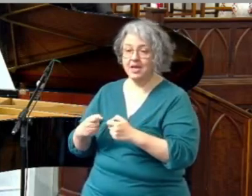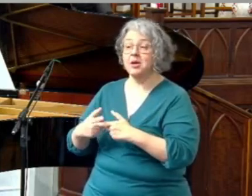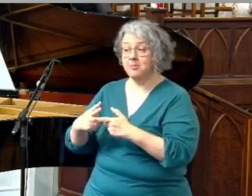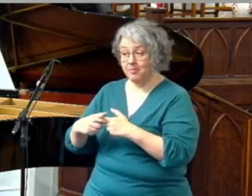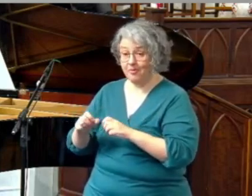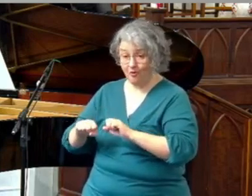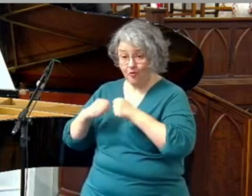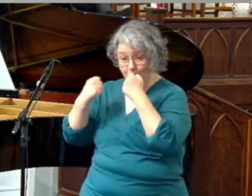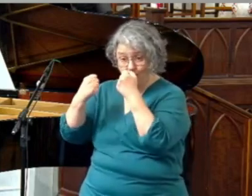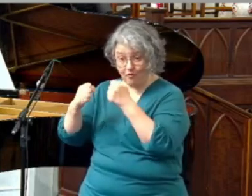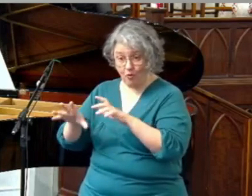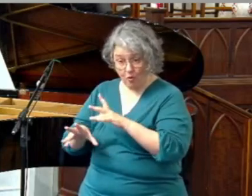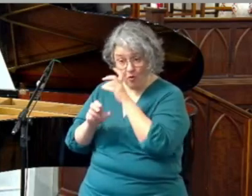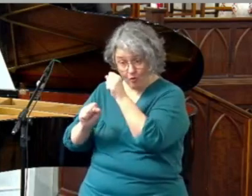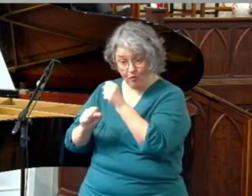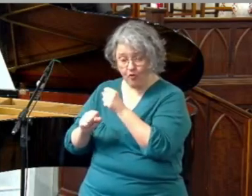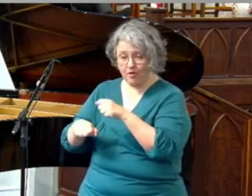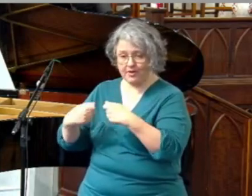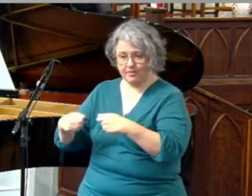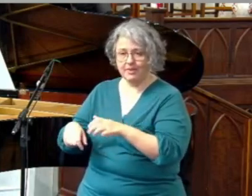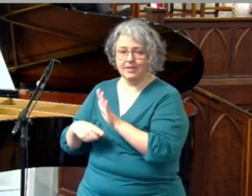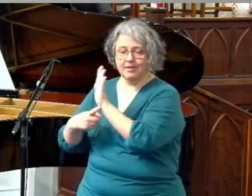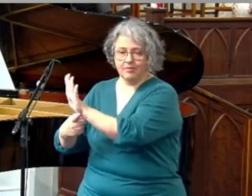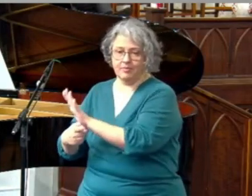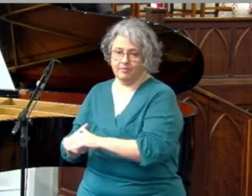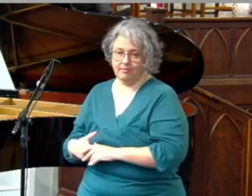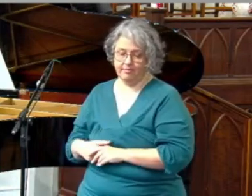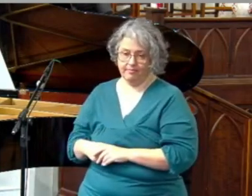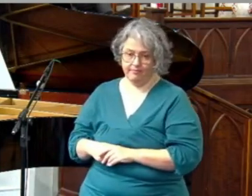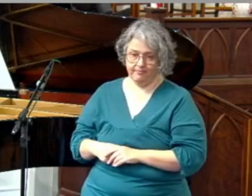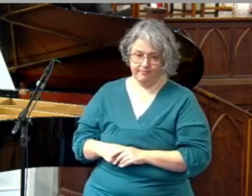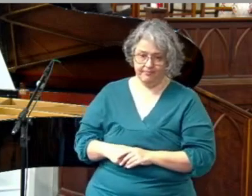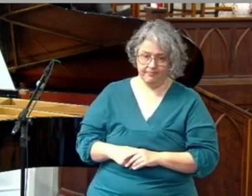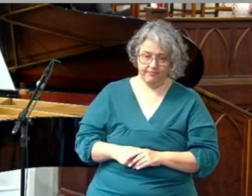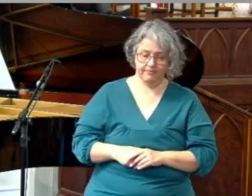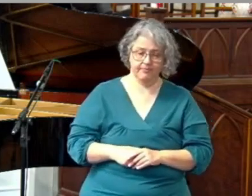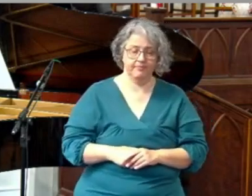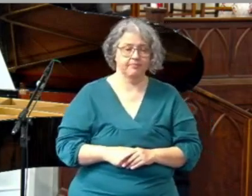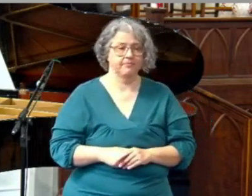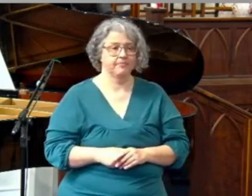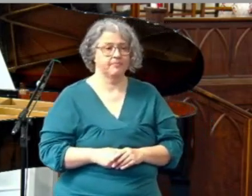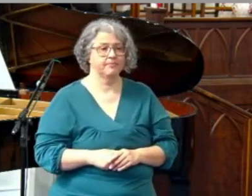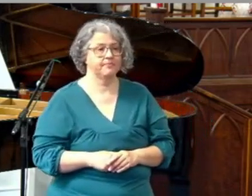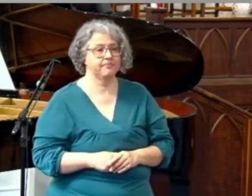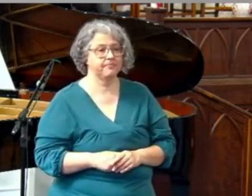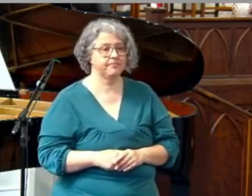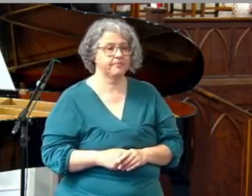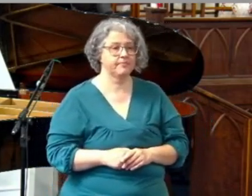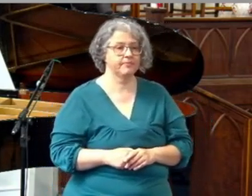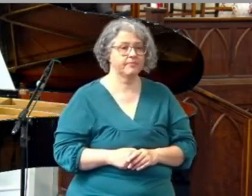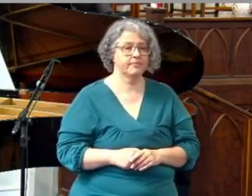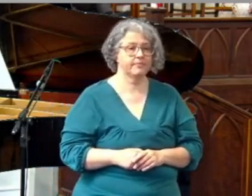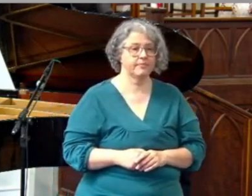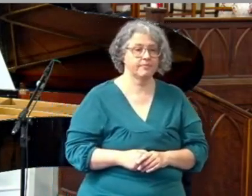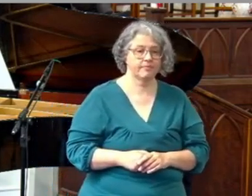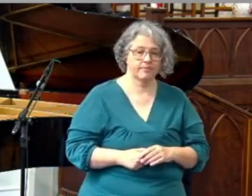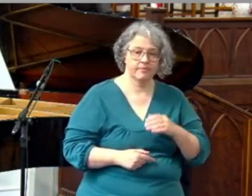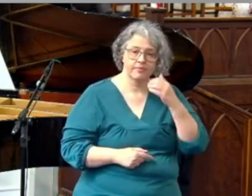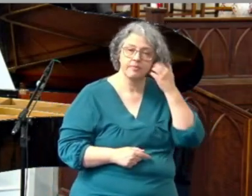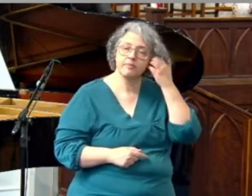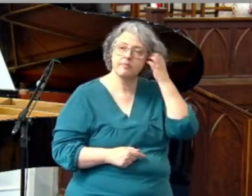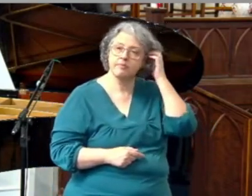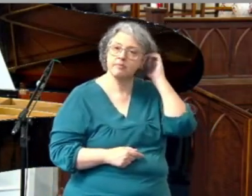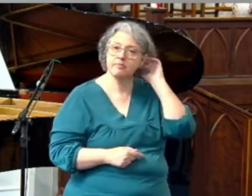quê? As pérolas, a mensagem do Evangelho. E voltando-se, não